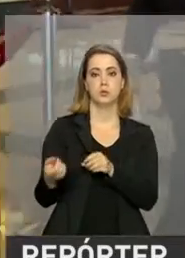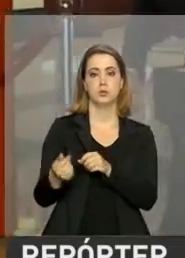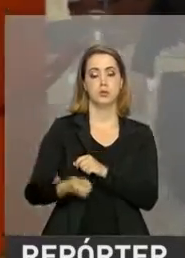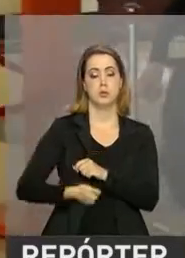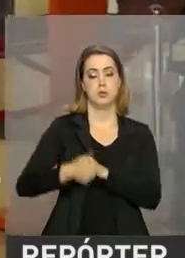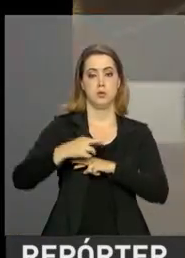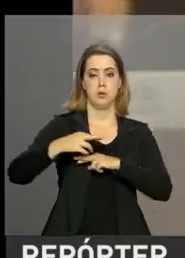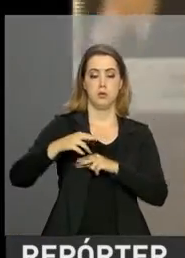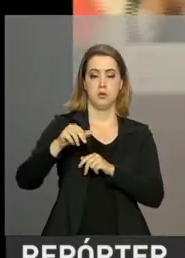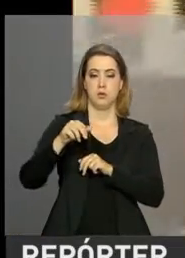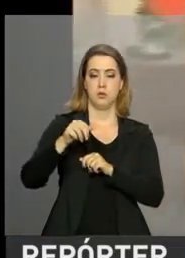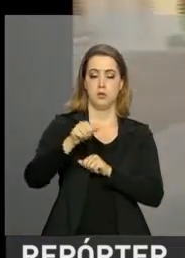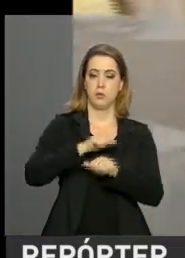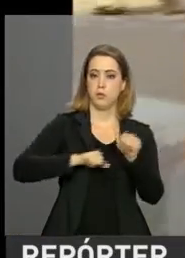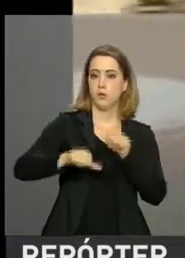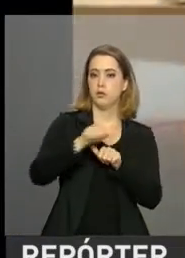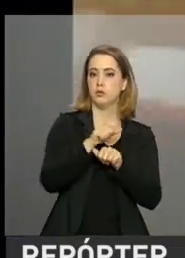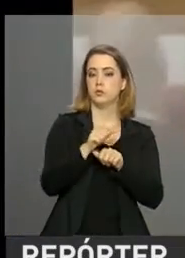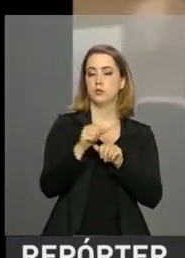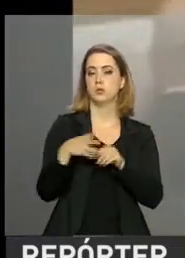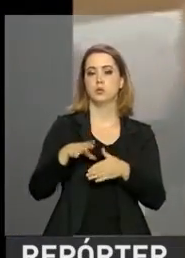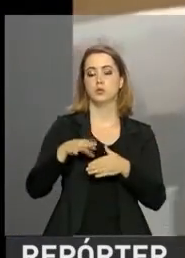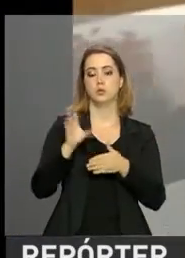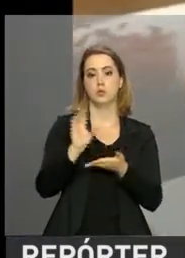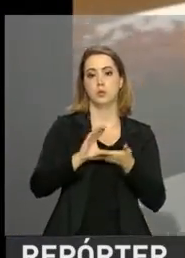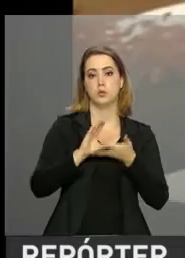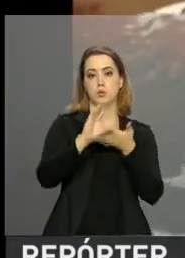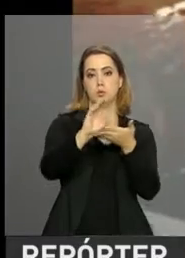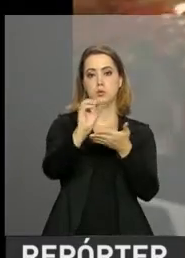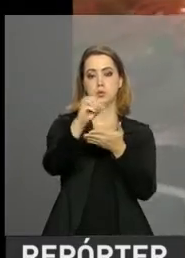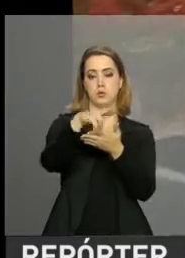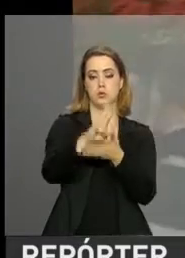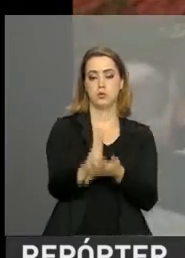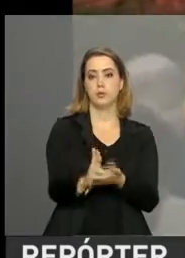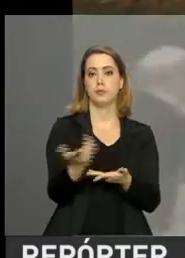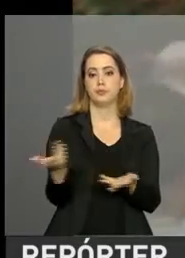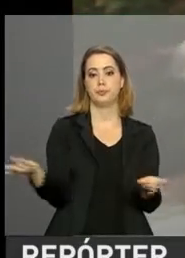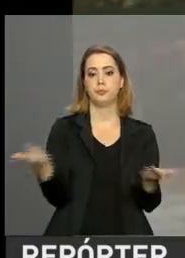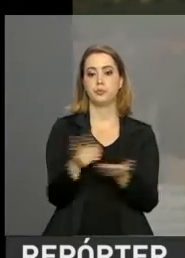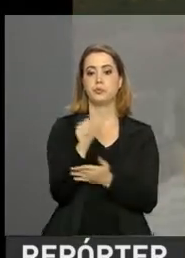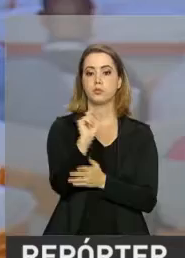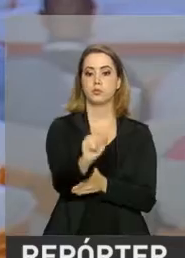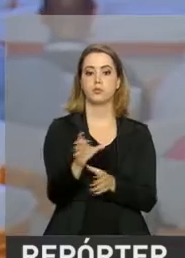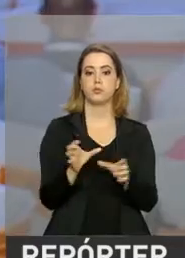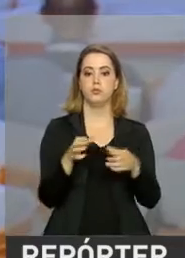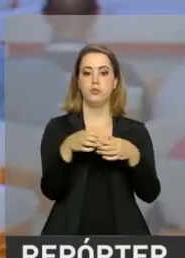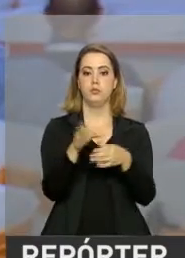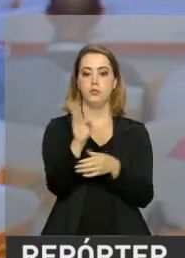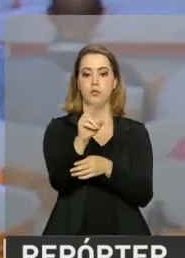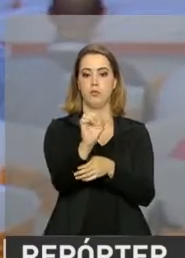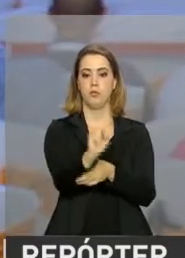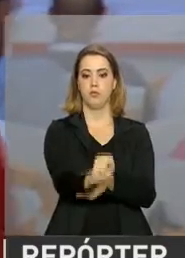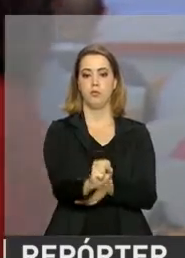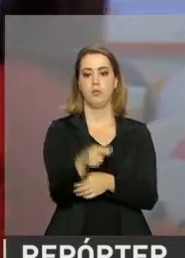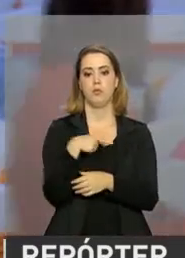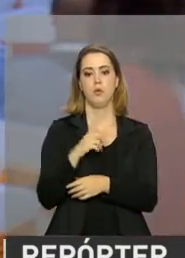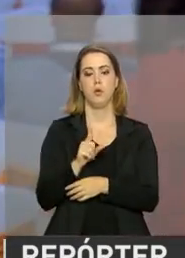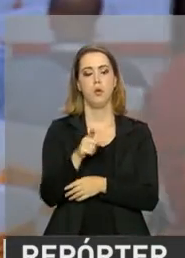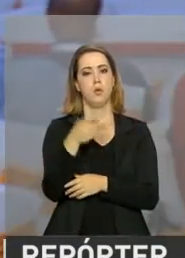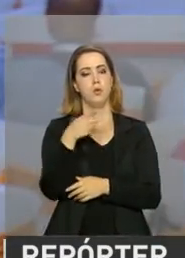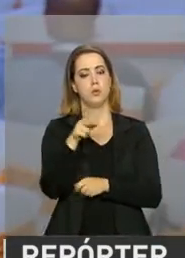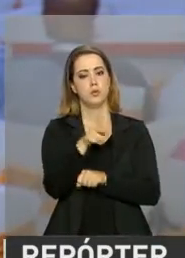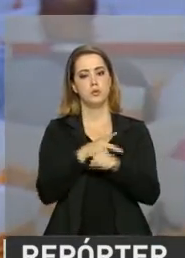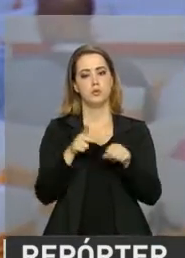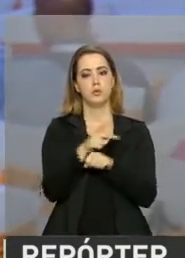da onu os governantes também participaram de uma reunião com o conselho empresarial dos brics um país estava na política com